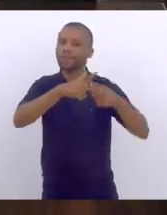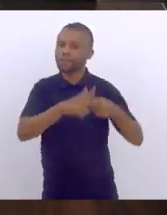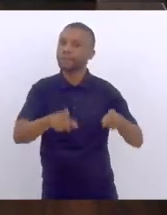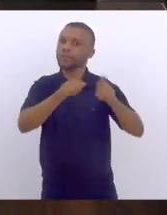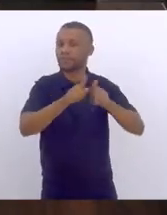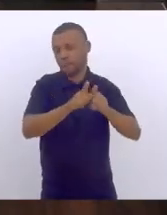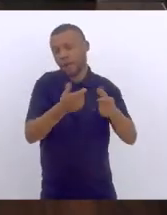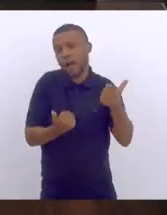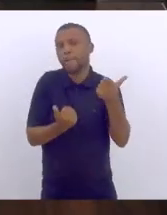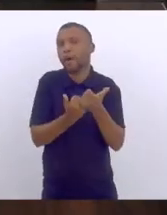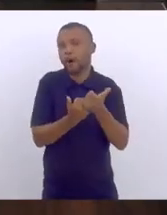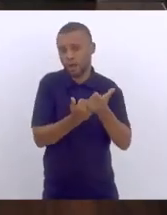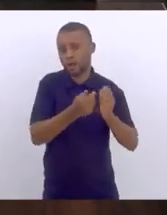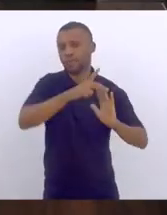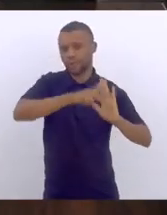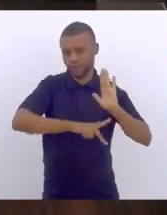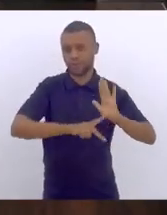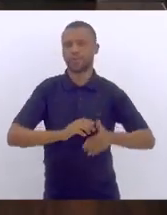de